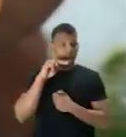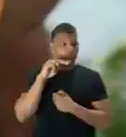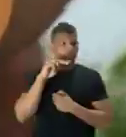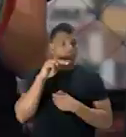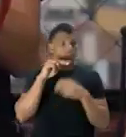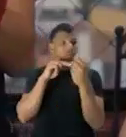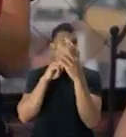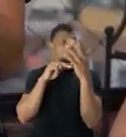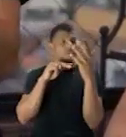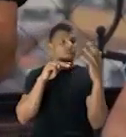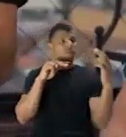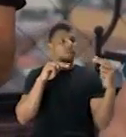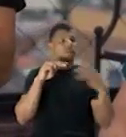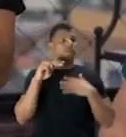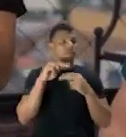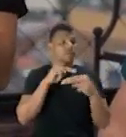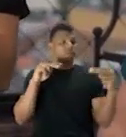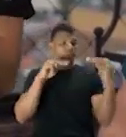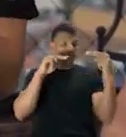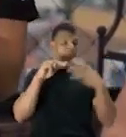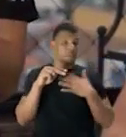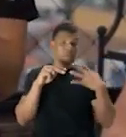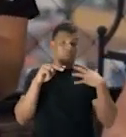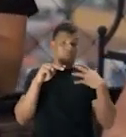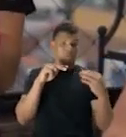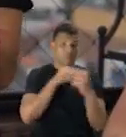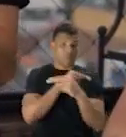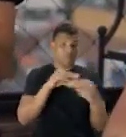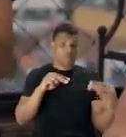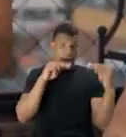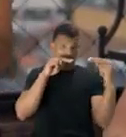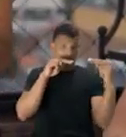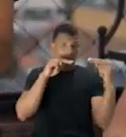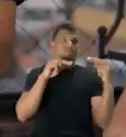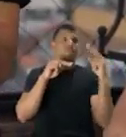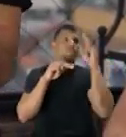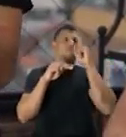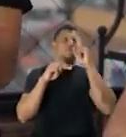filho meu. A